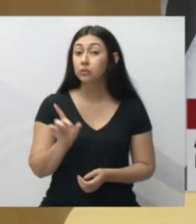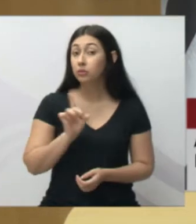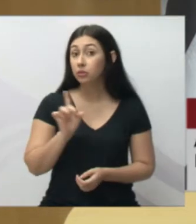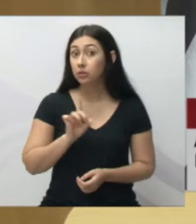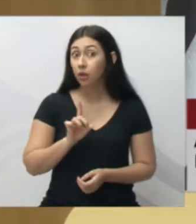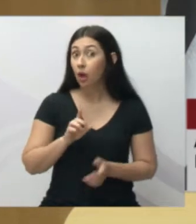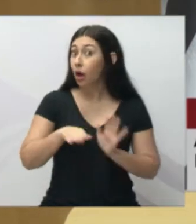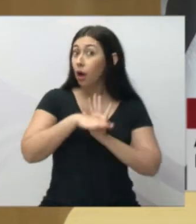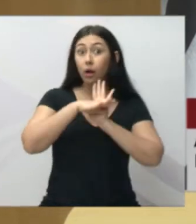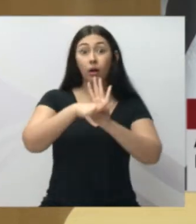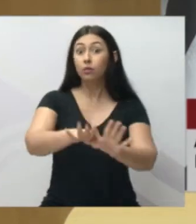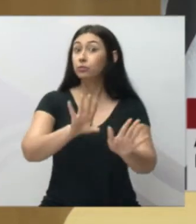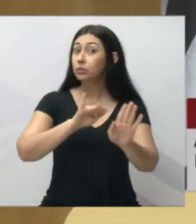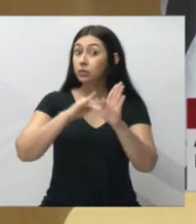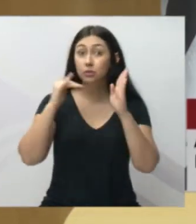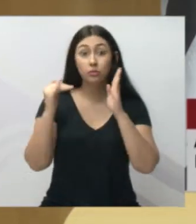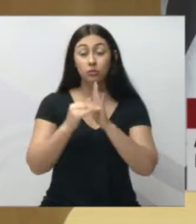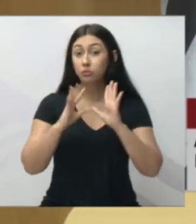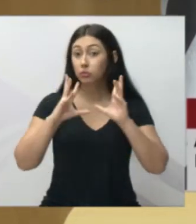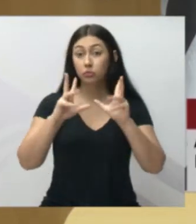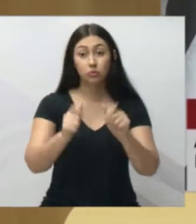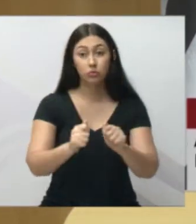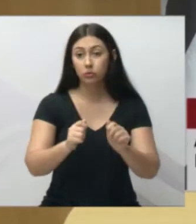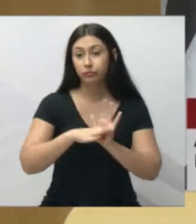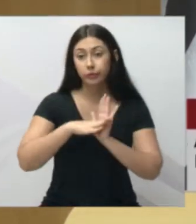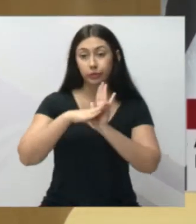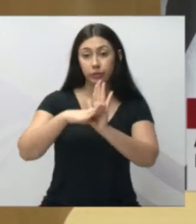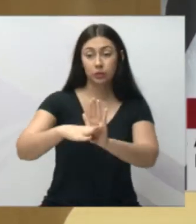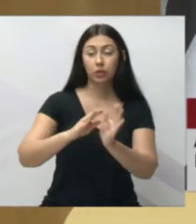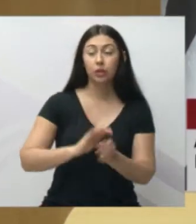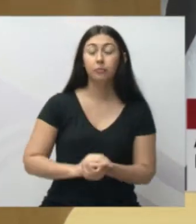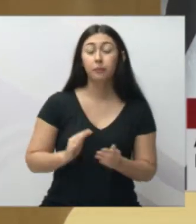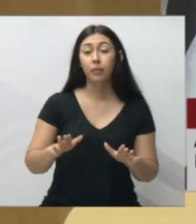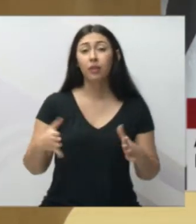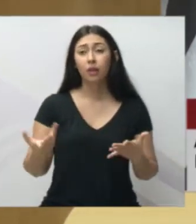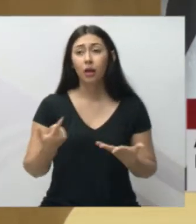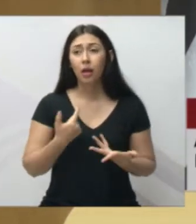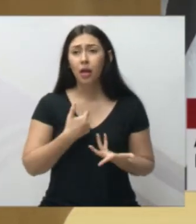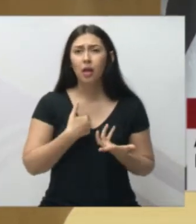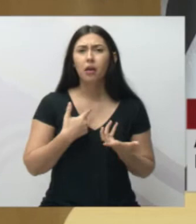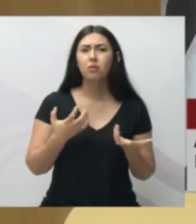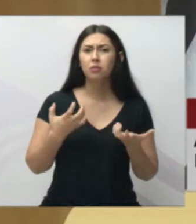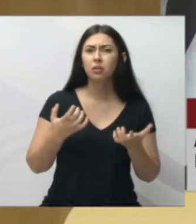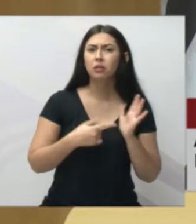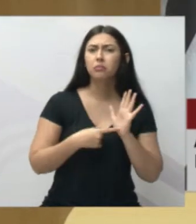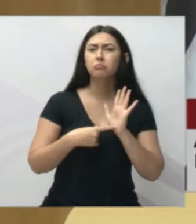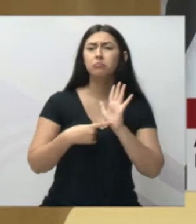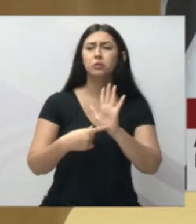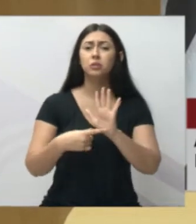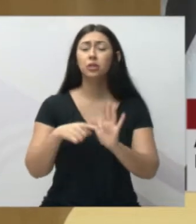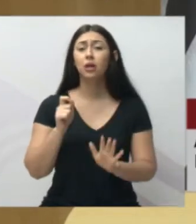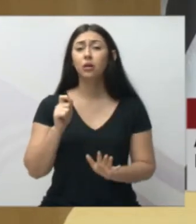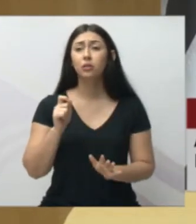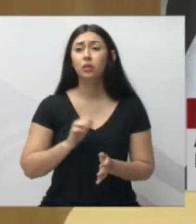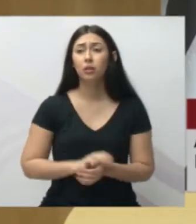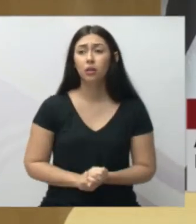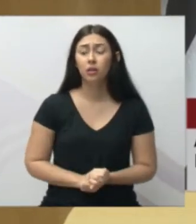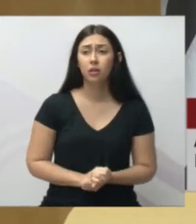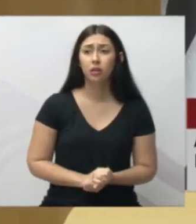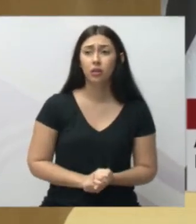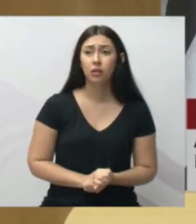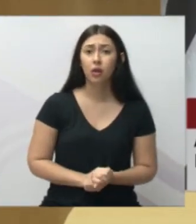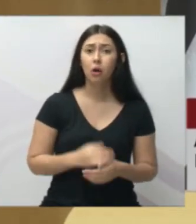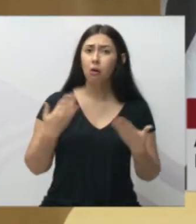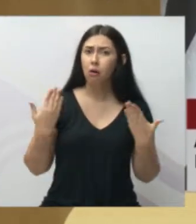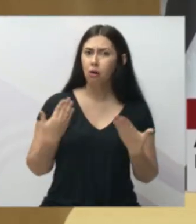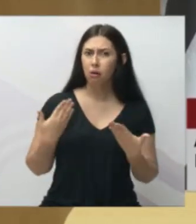o braço direito do vereador. Então, assim, aqui também fica meu protesto na forma que expressou